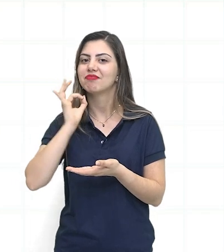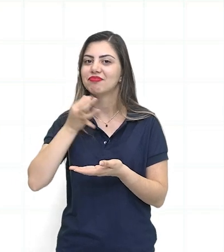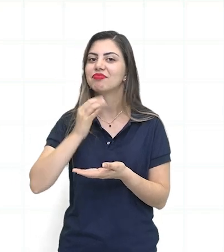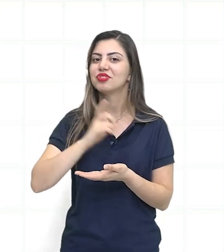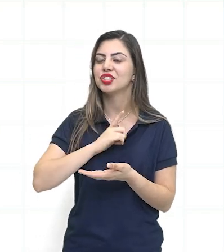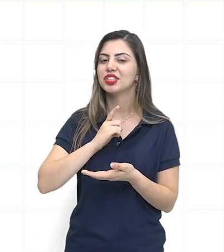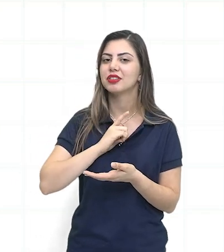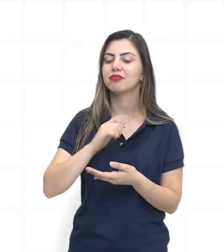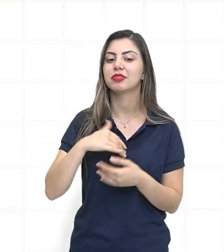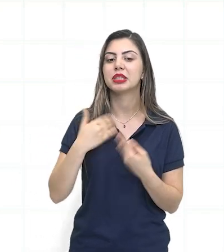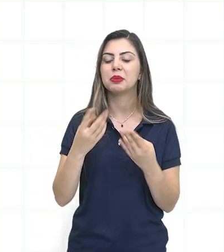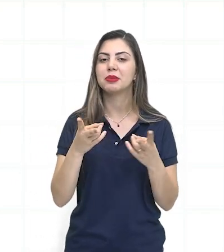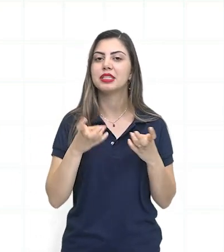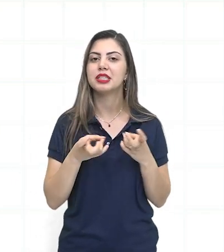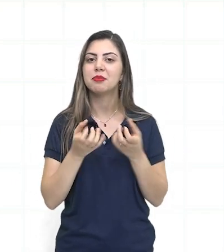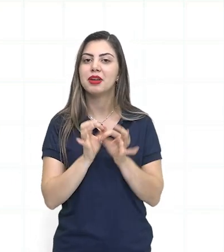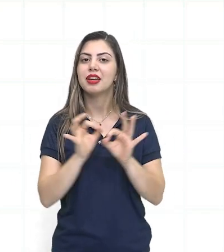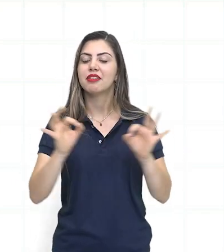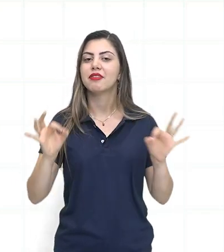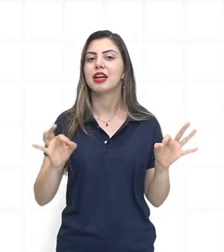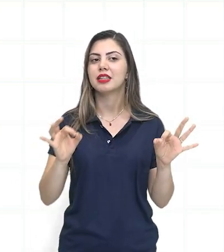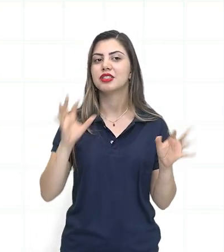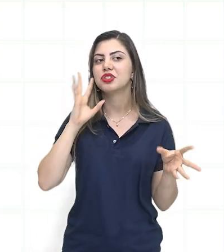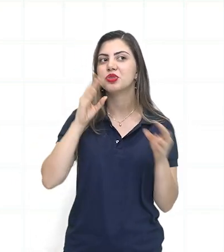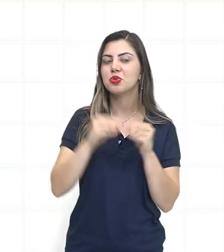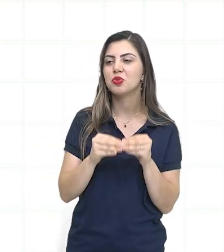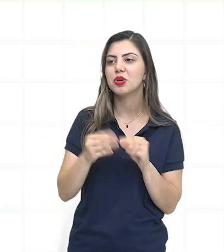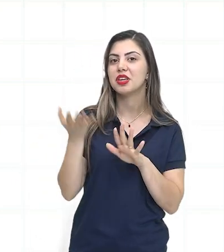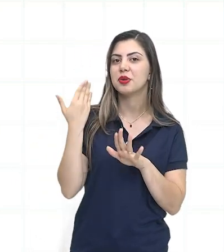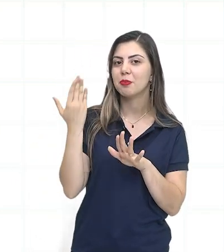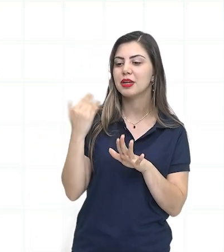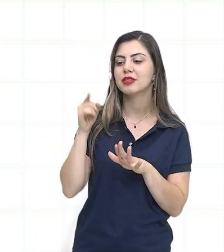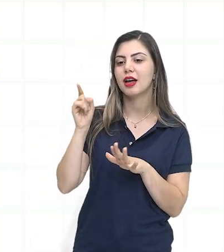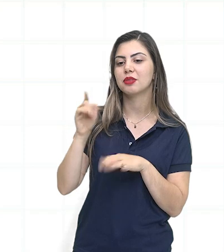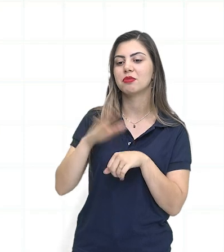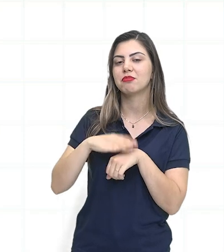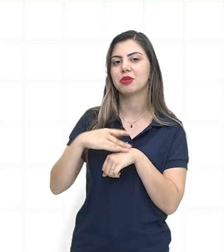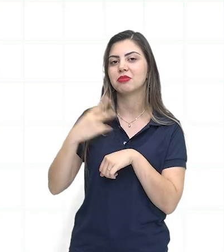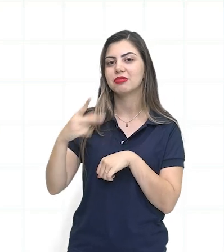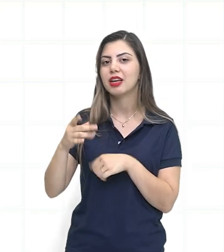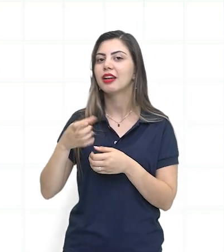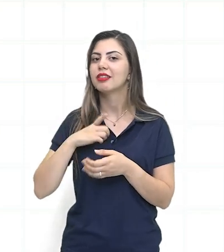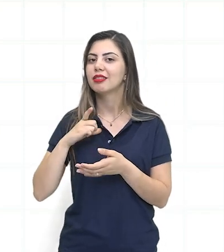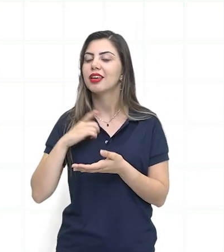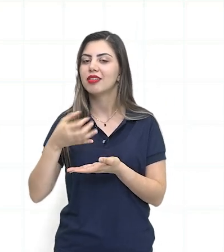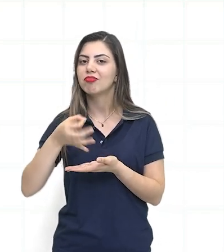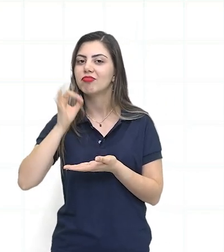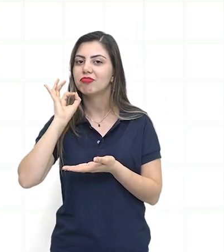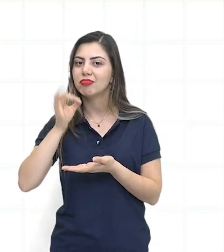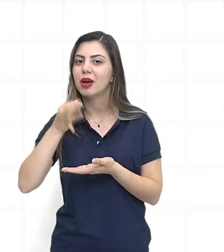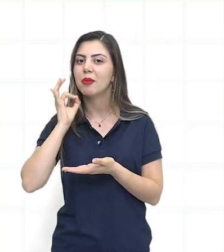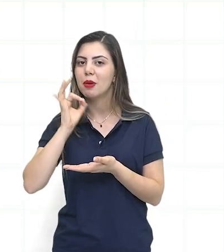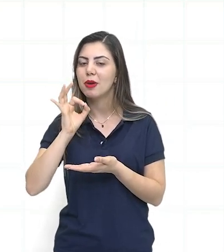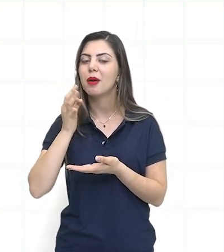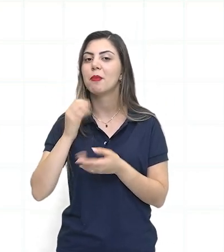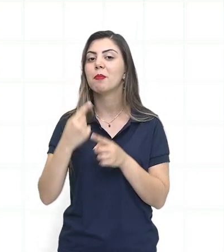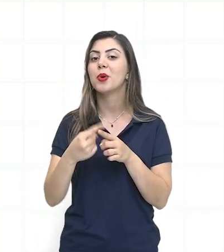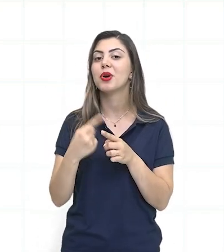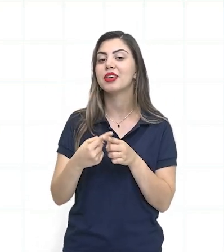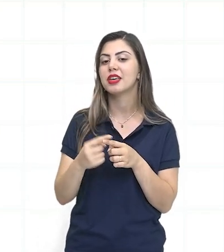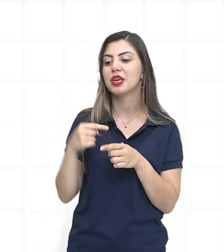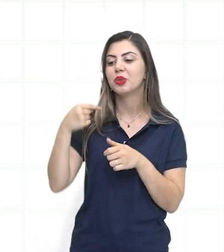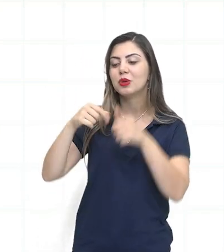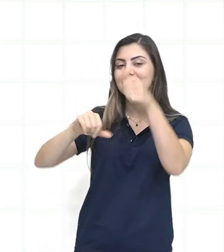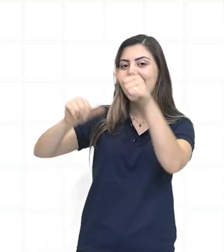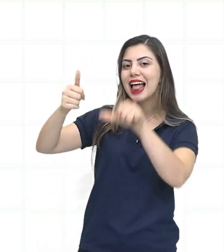certo? Luísa parou de tomar café. Em outras palavras, eu infiro aqui, eu deduzo dessa